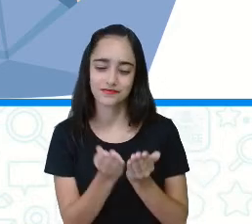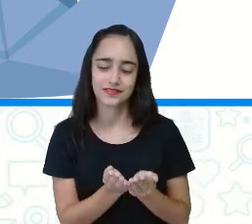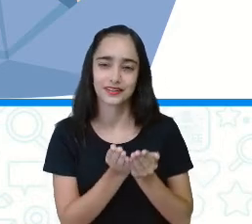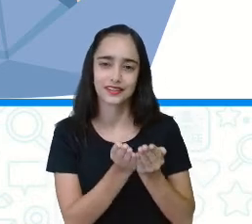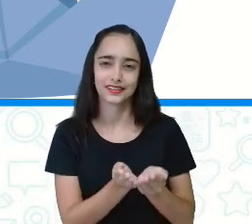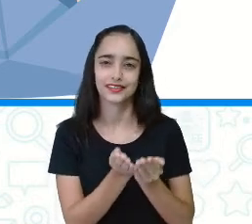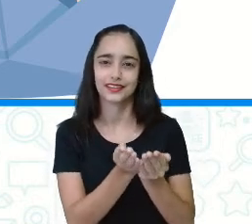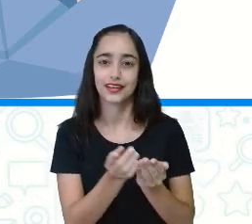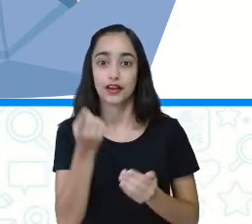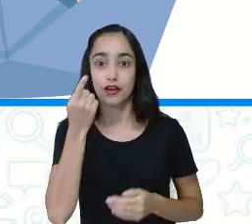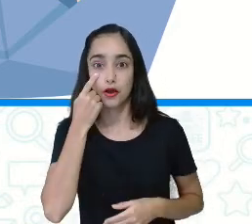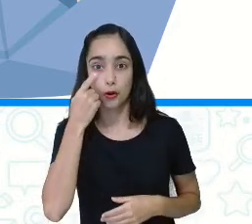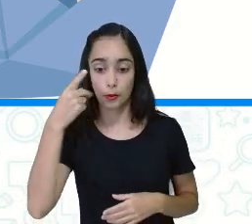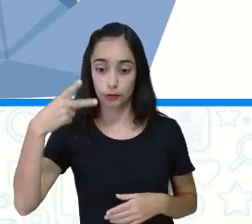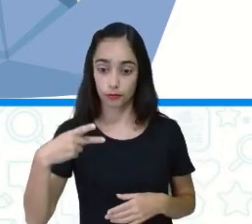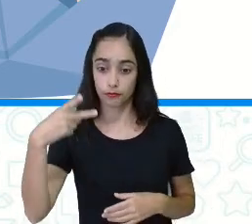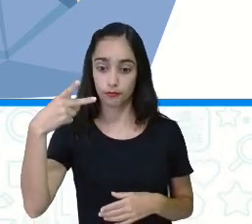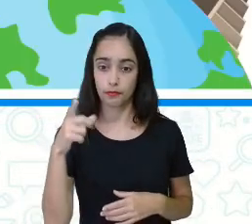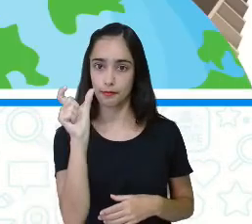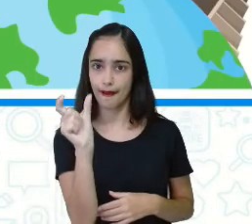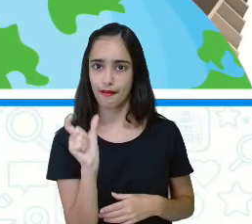Burrinho, barquinho.